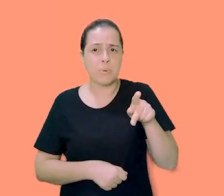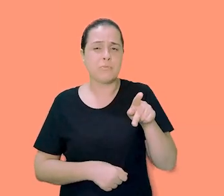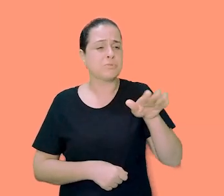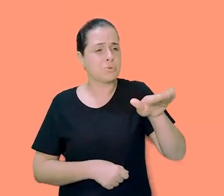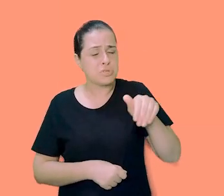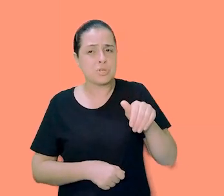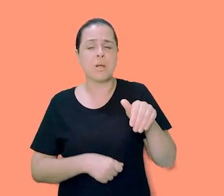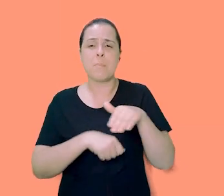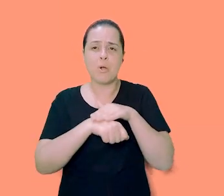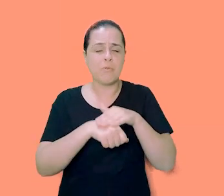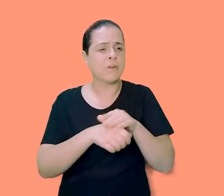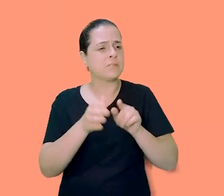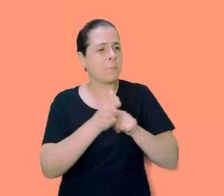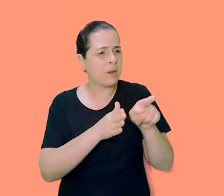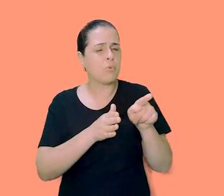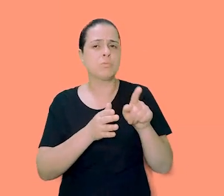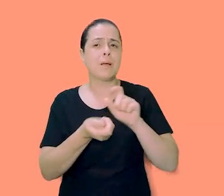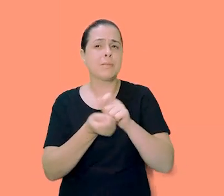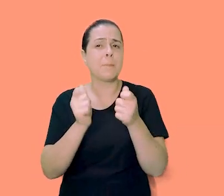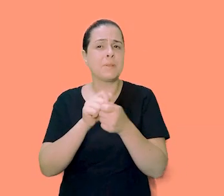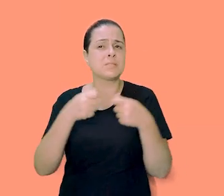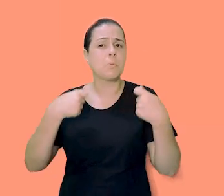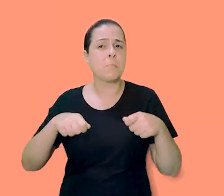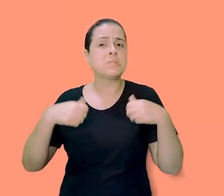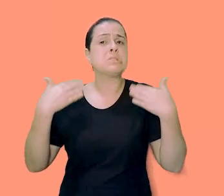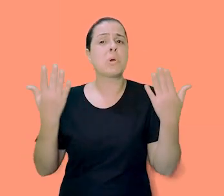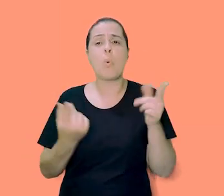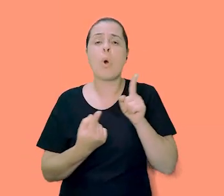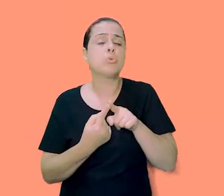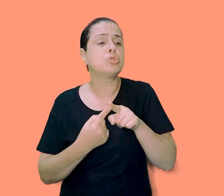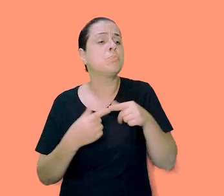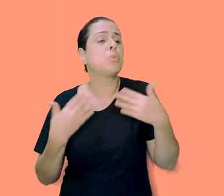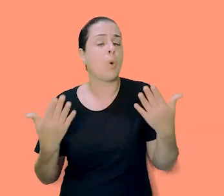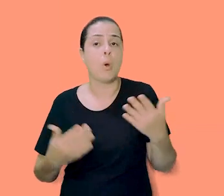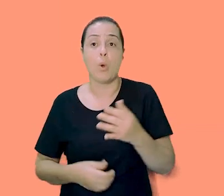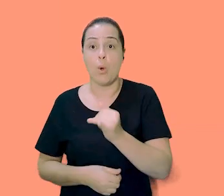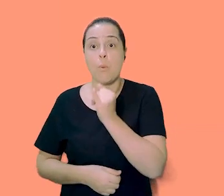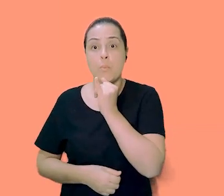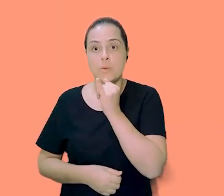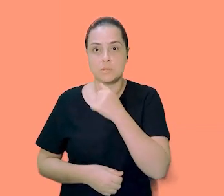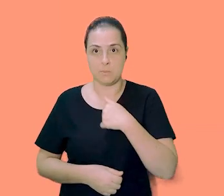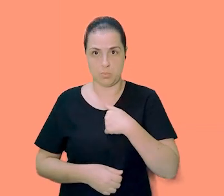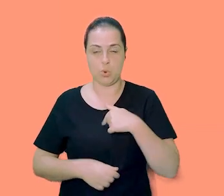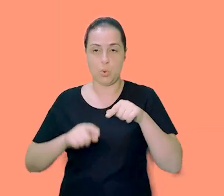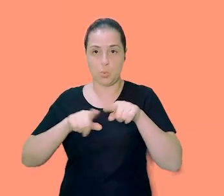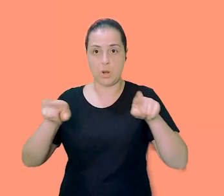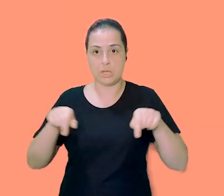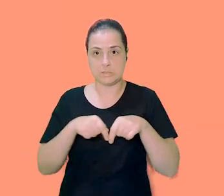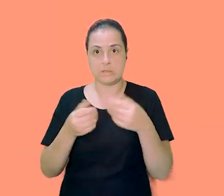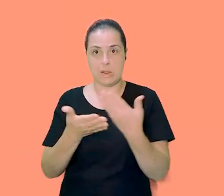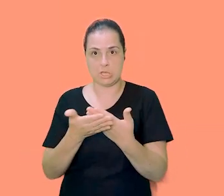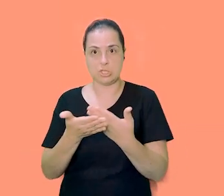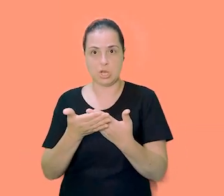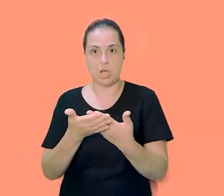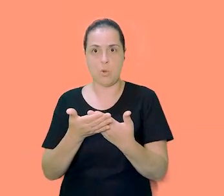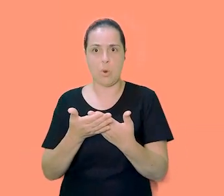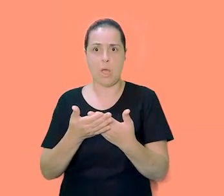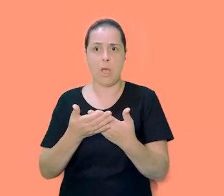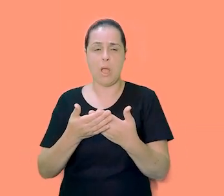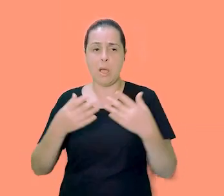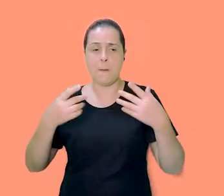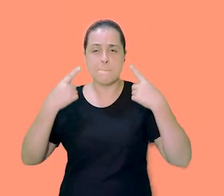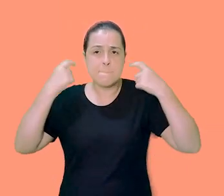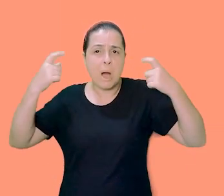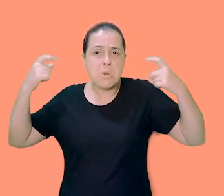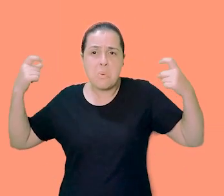conversa com a pessoa que tipo de adaptação você precisa. Porque eu, particularmente, preciso posicionamento em sala de aula, porque o barulho ambiente ele me